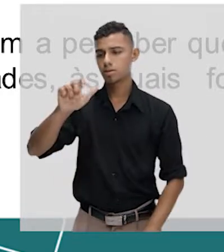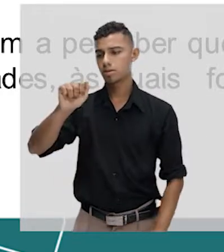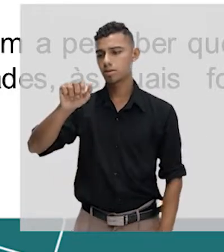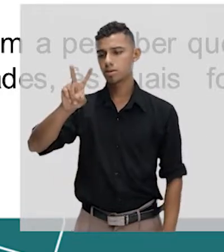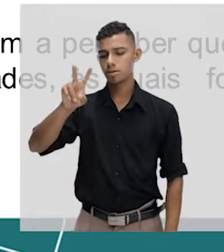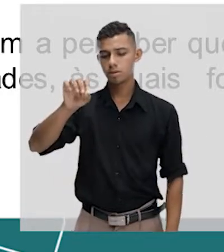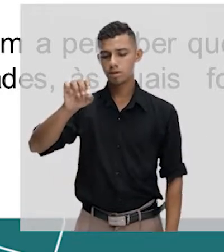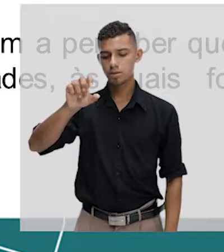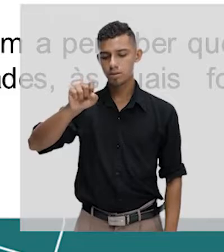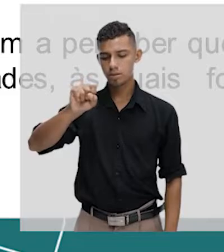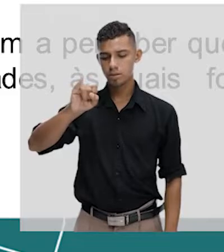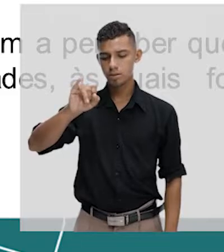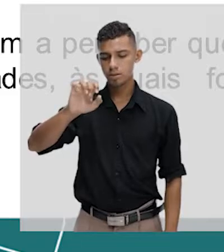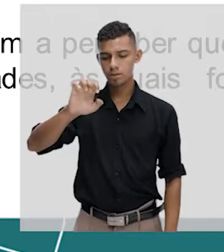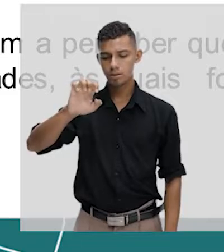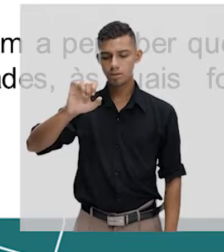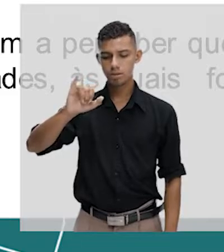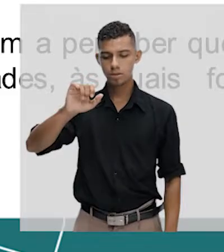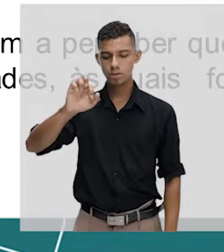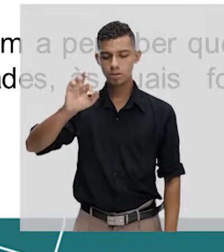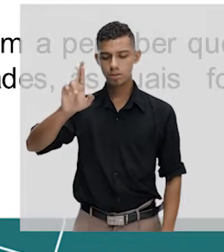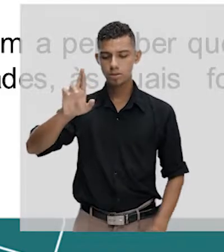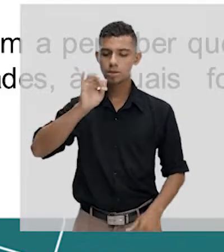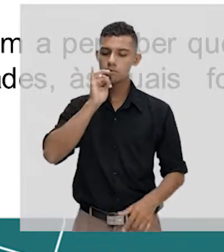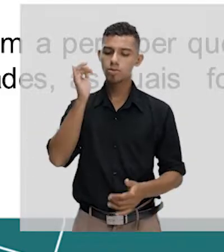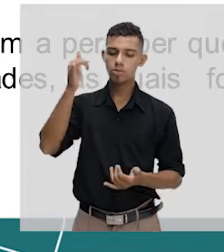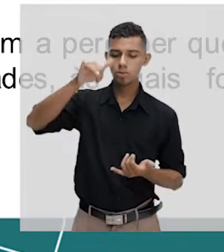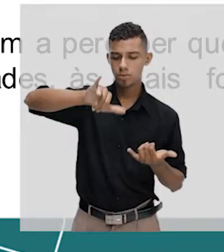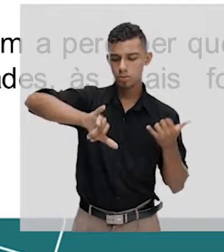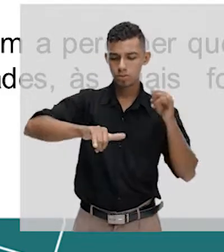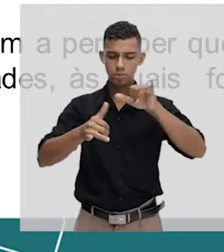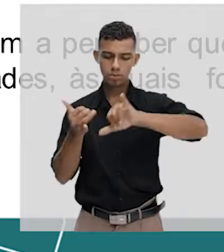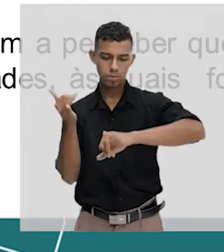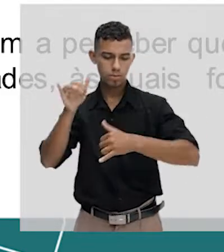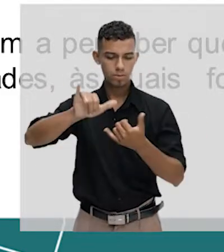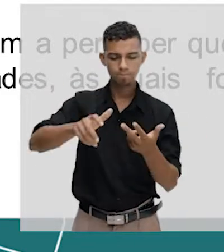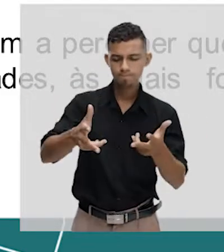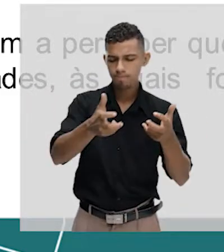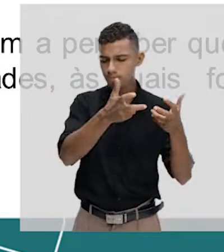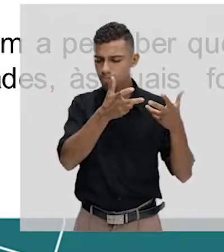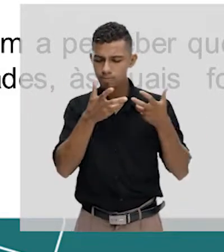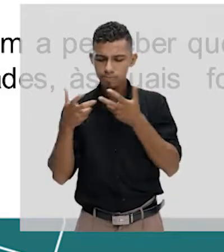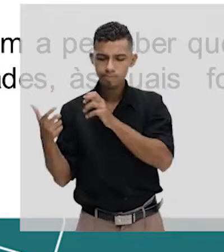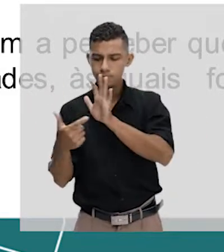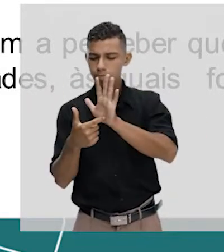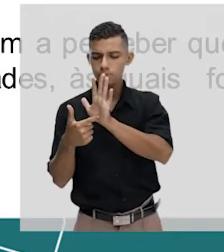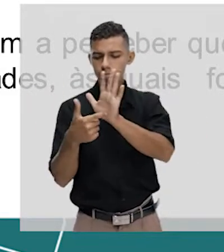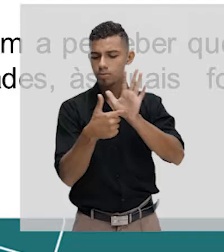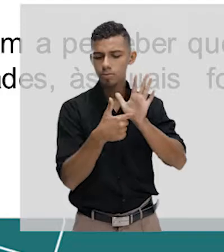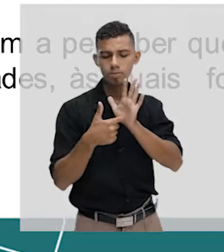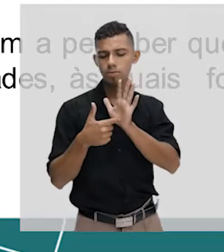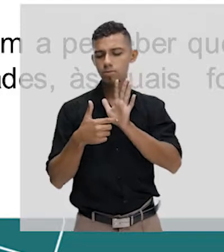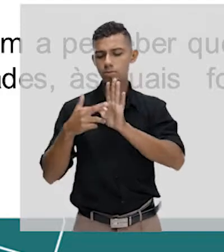químicos começaram a perceber que os fenômenos químicos apresentavam certas